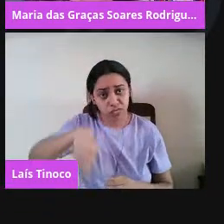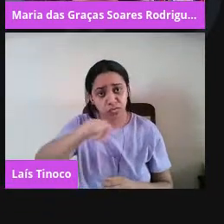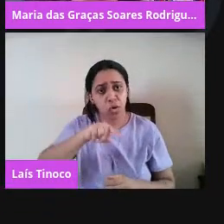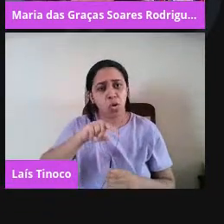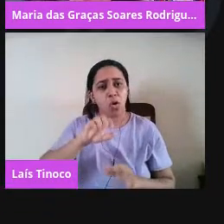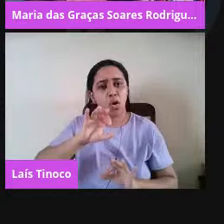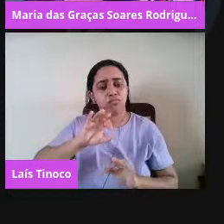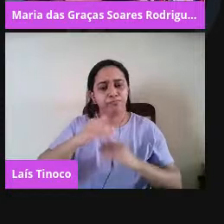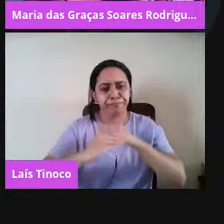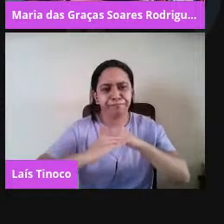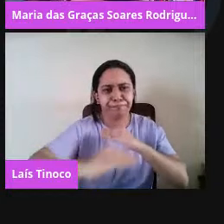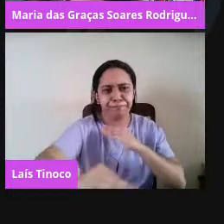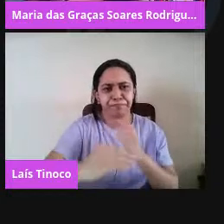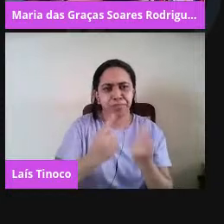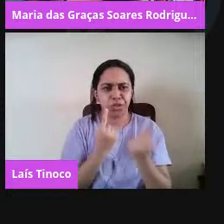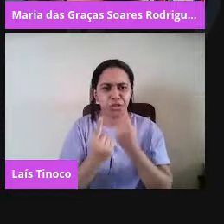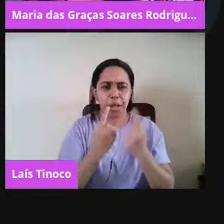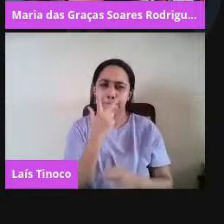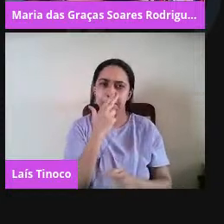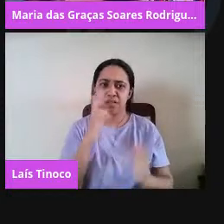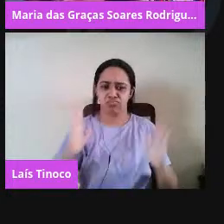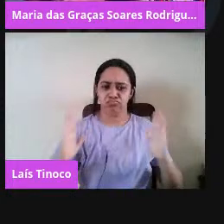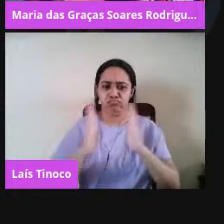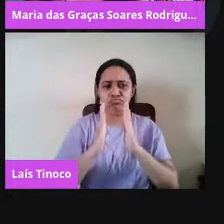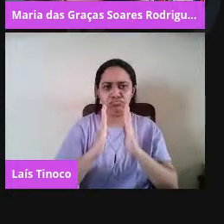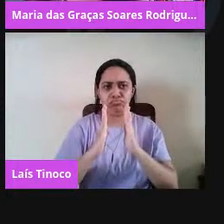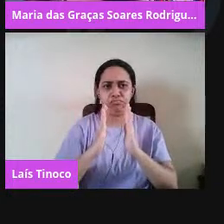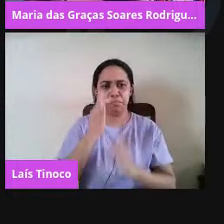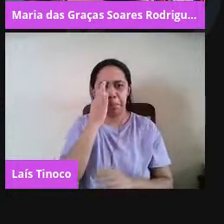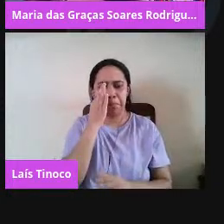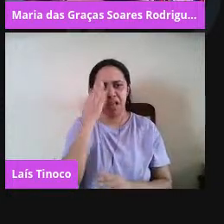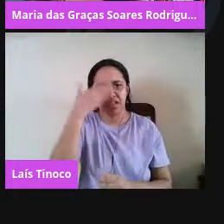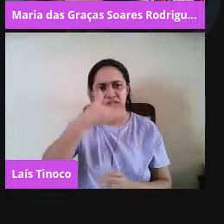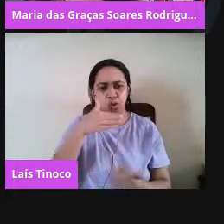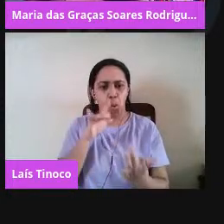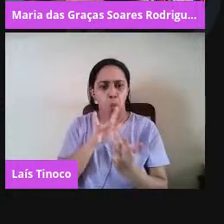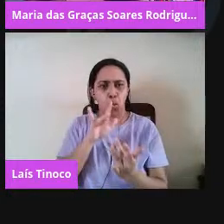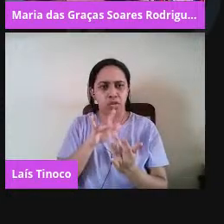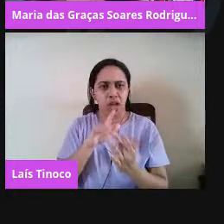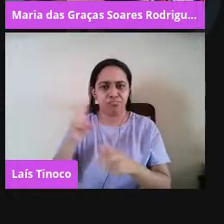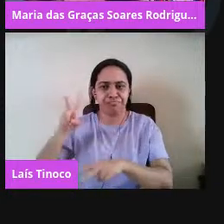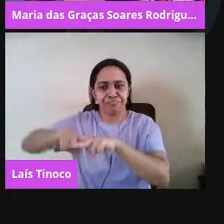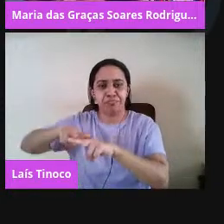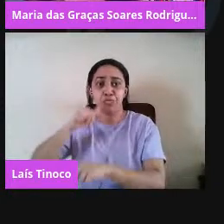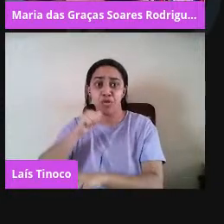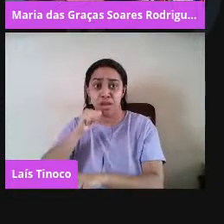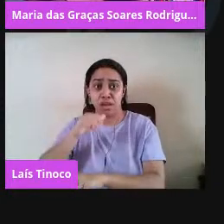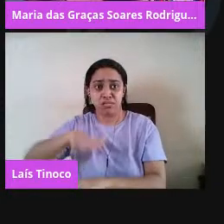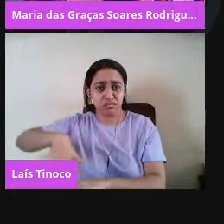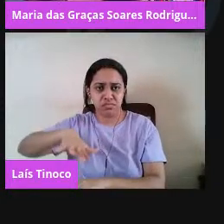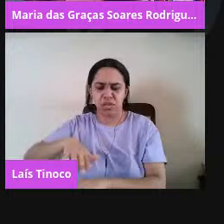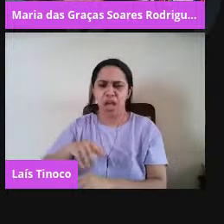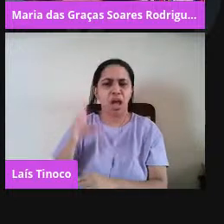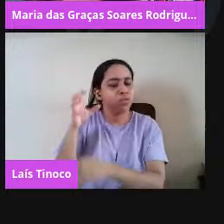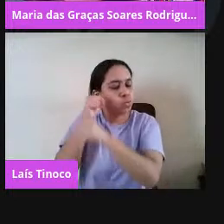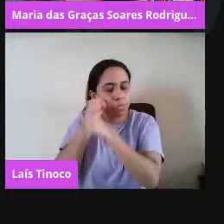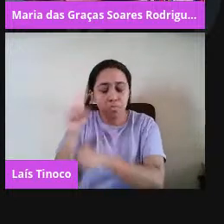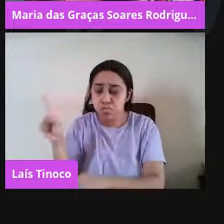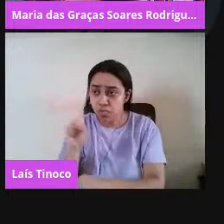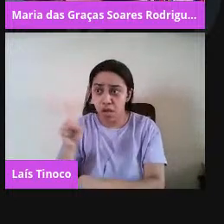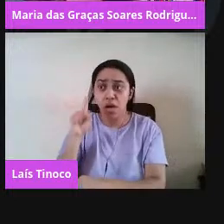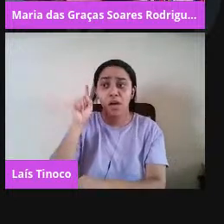tivesse assim até face a face com elas, com as presas, né? Não vai dormir, não. É